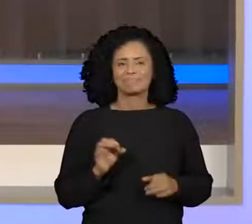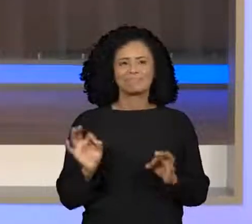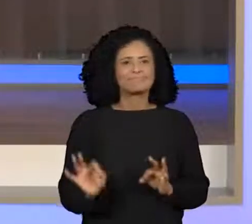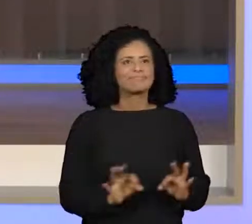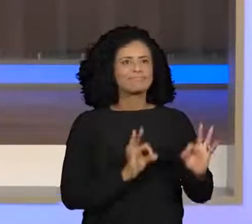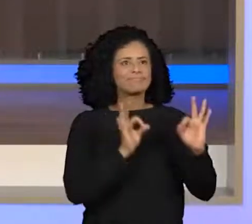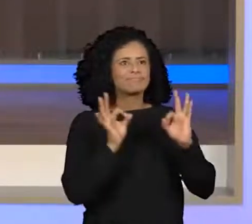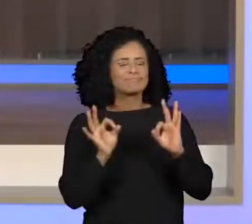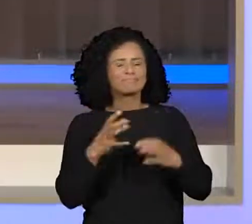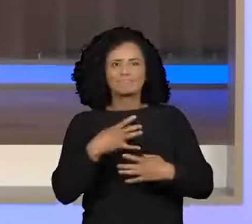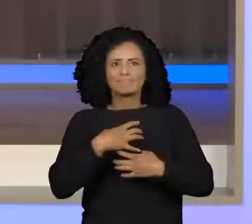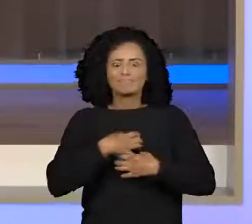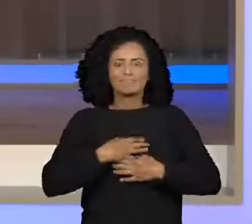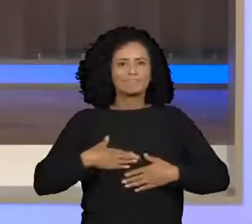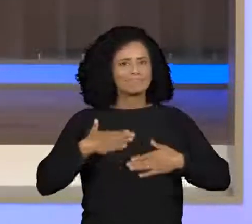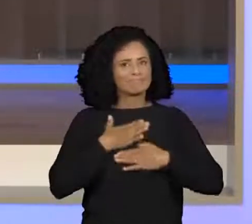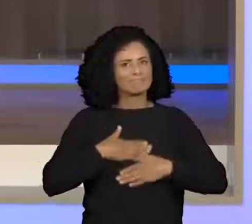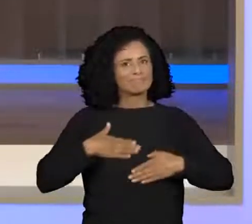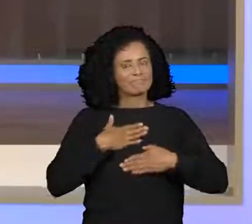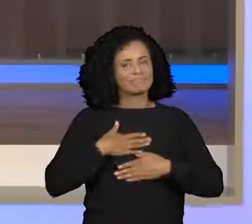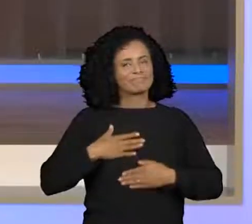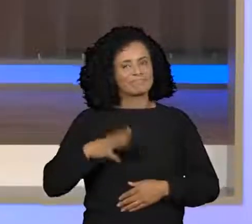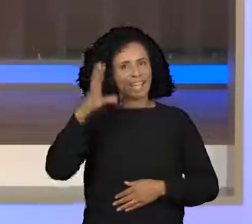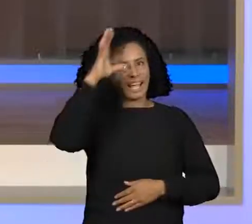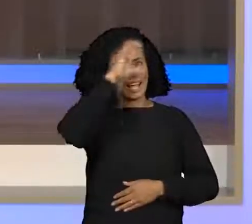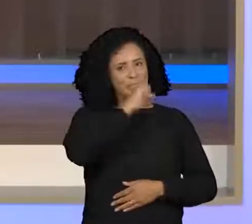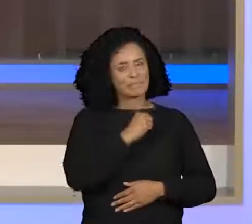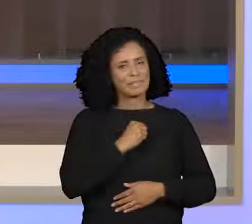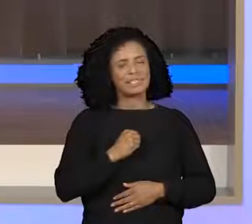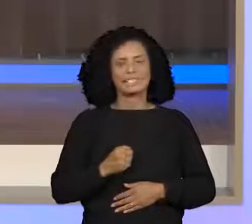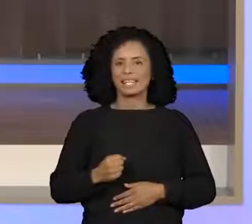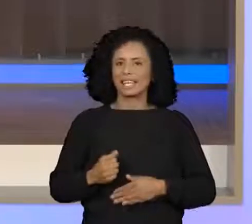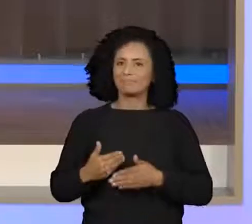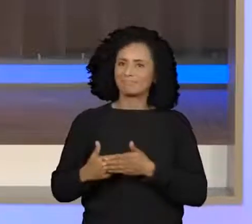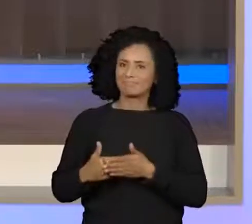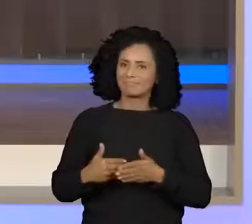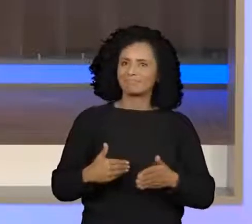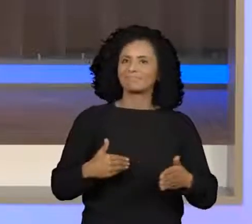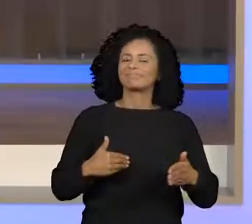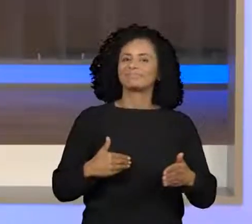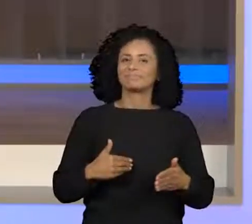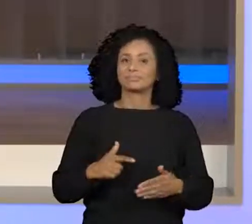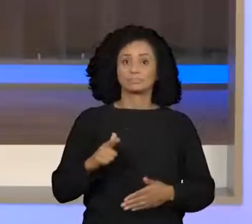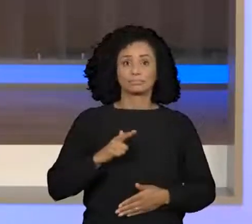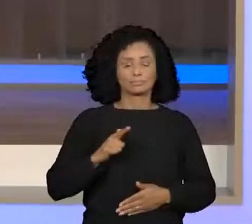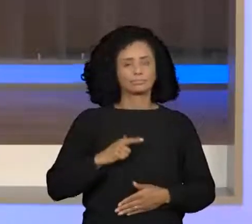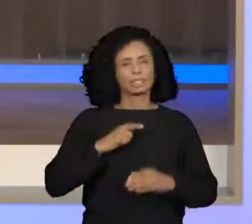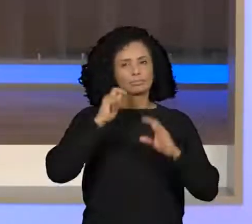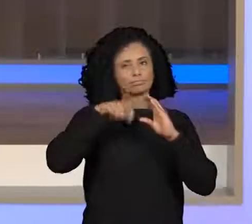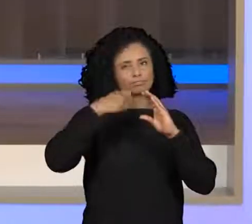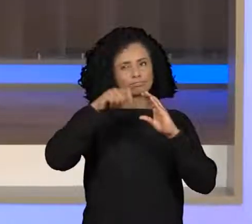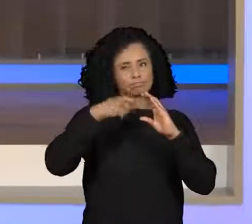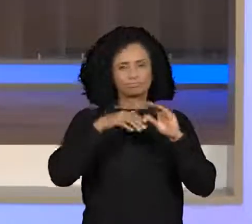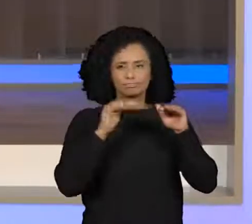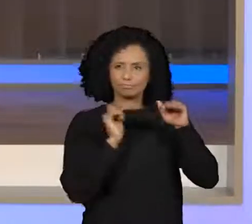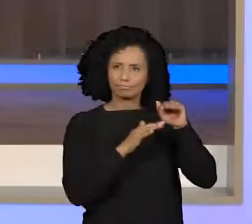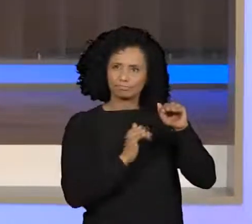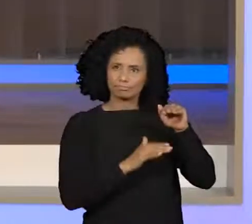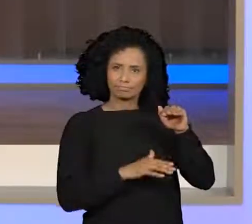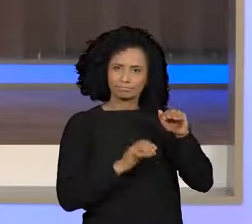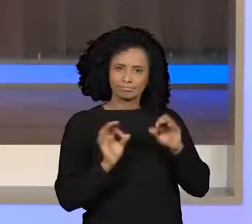toda certeza vai ajudar aí você na vida escolar. Temos outros vídeos aqui no repositório, então não deixe